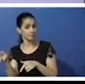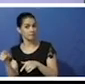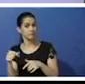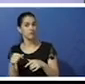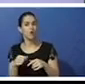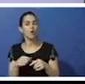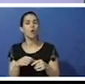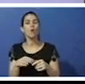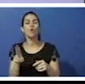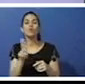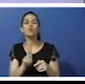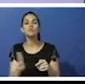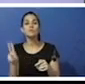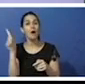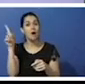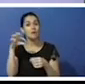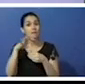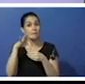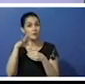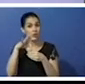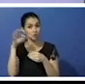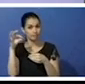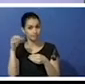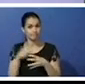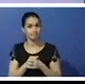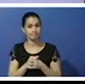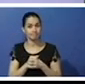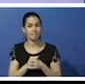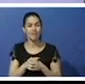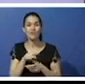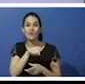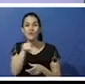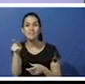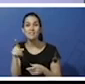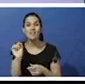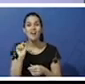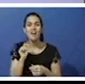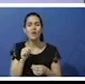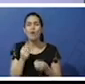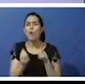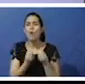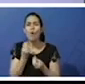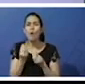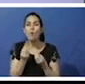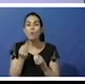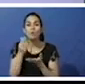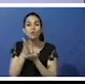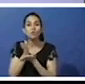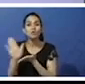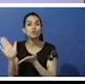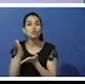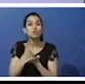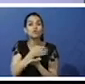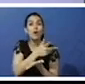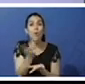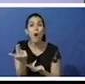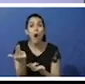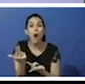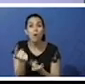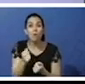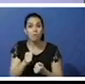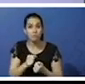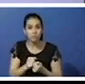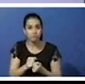Usando estas sementes aqui. Indique como repartir igualmente